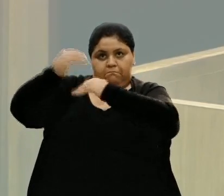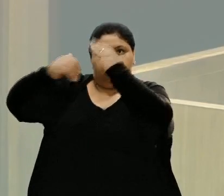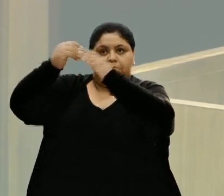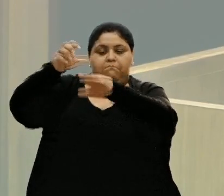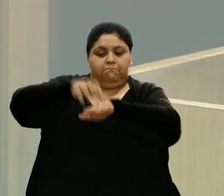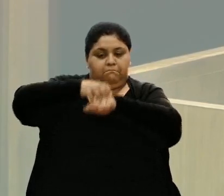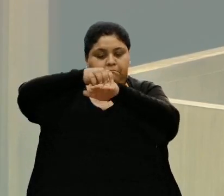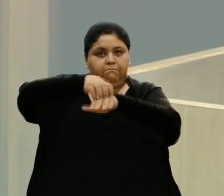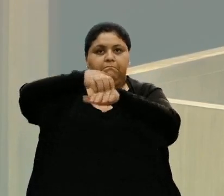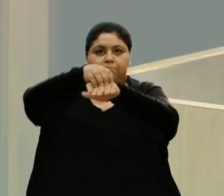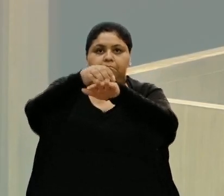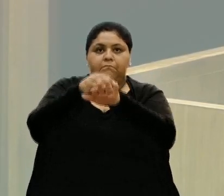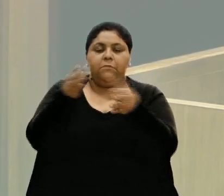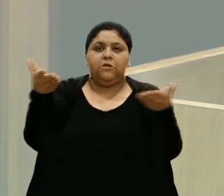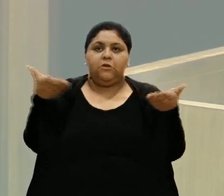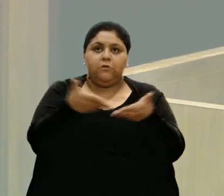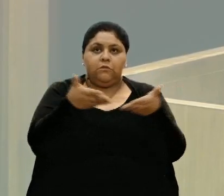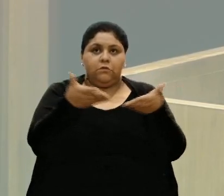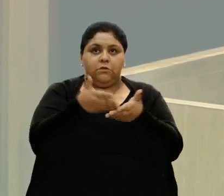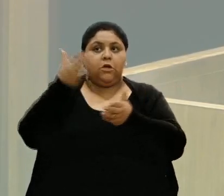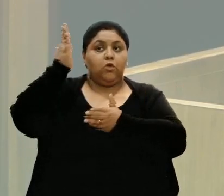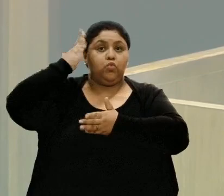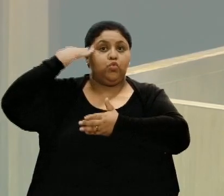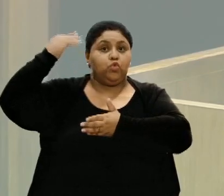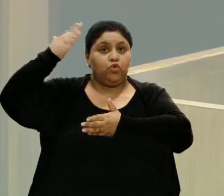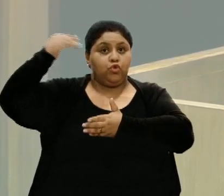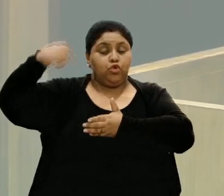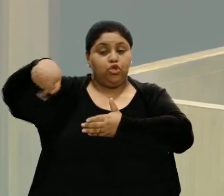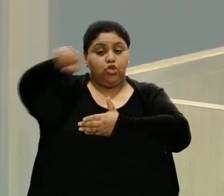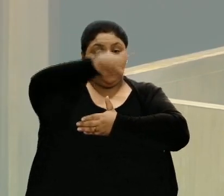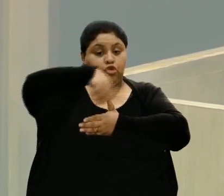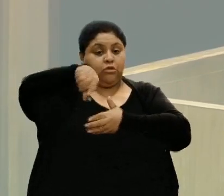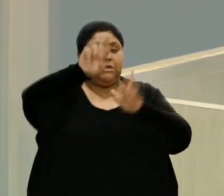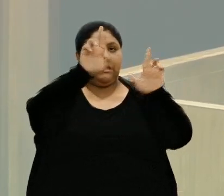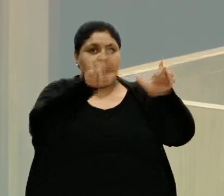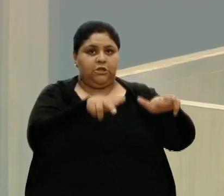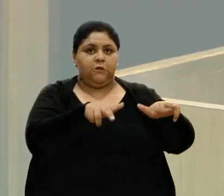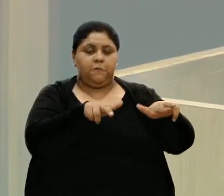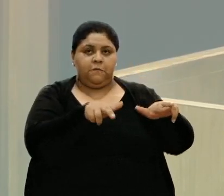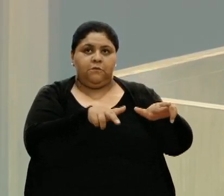turístico, que já é um grande sucesso em nossa região.